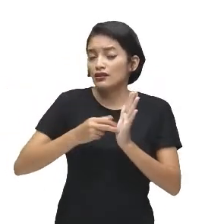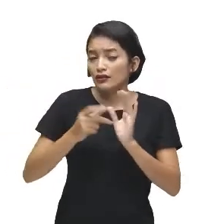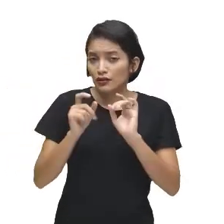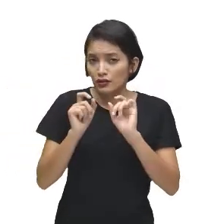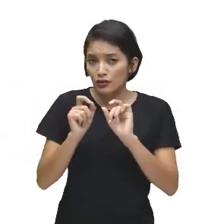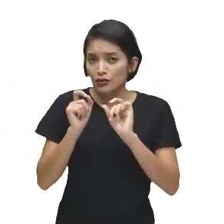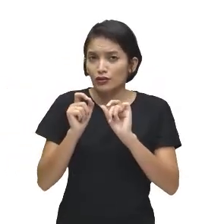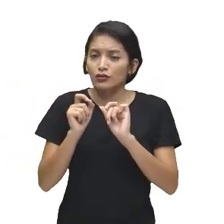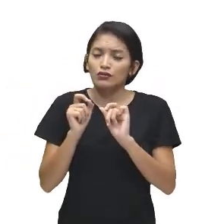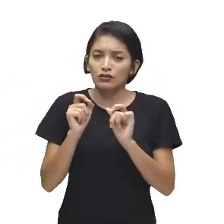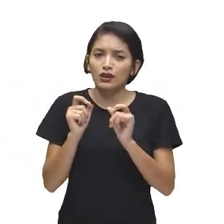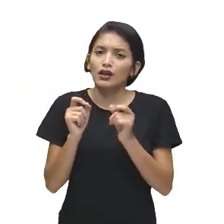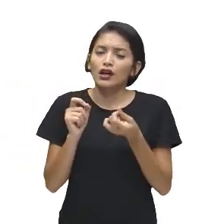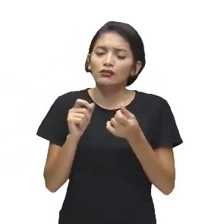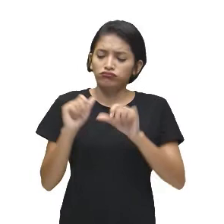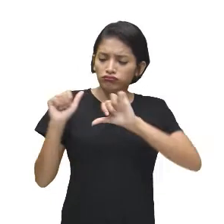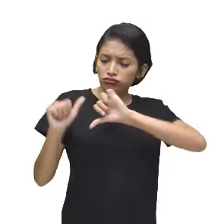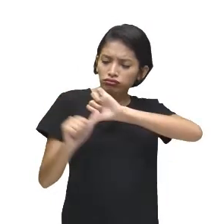move montanhas.